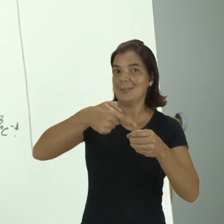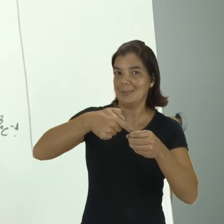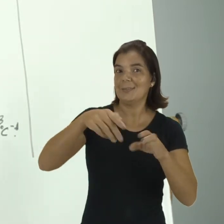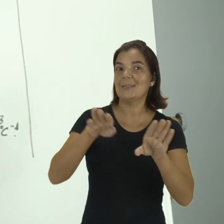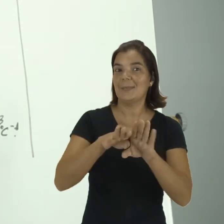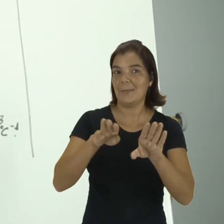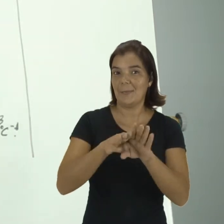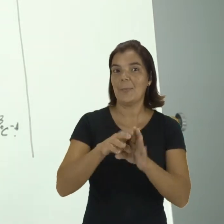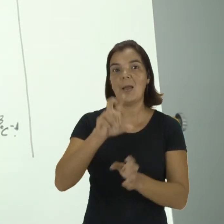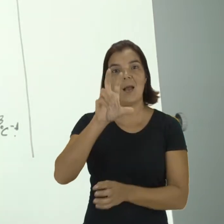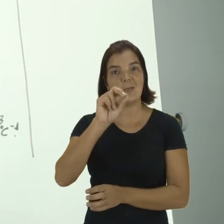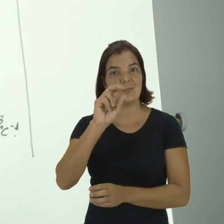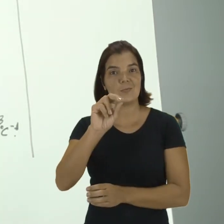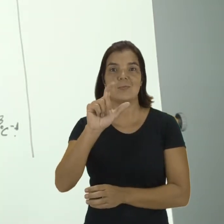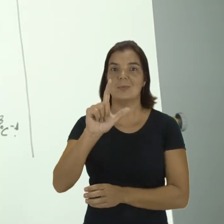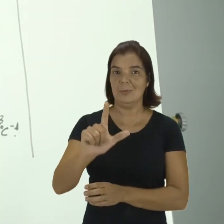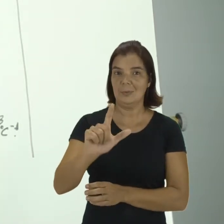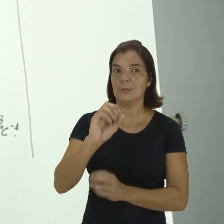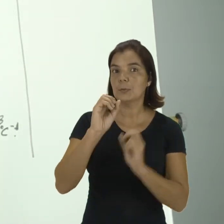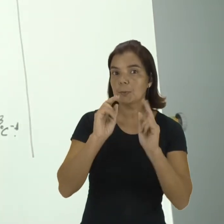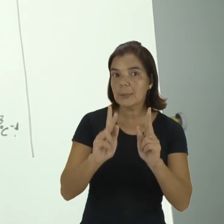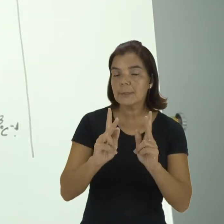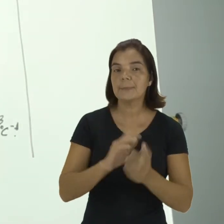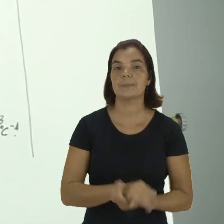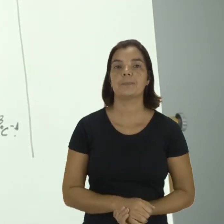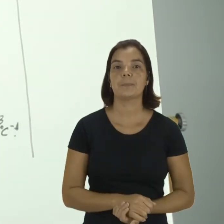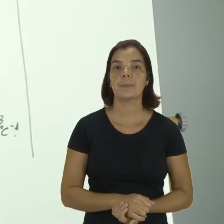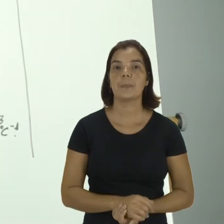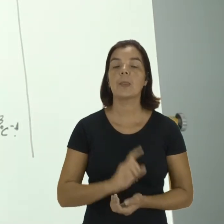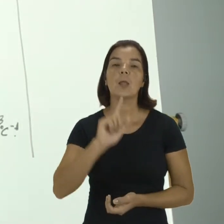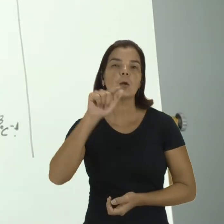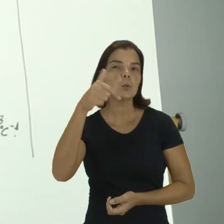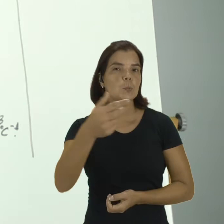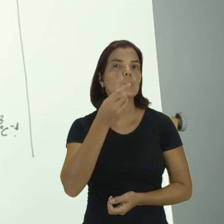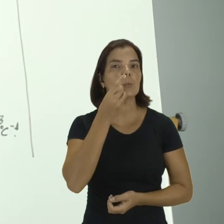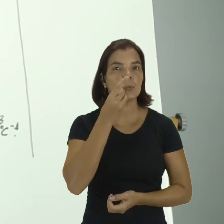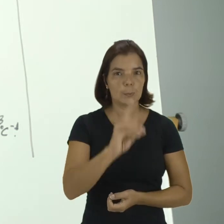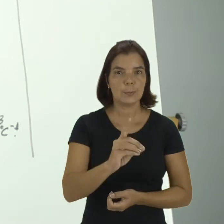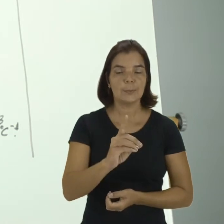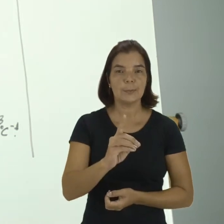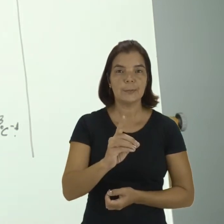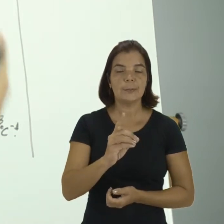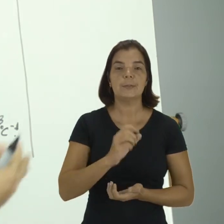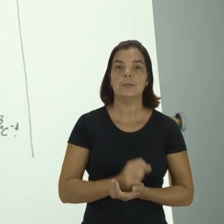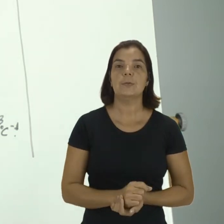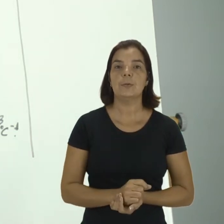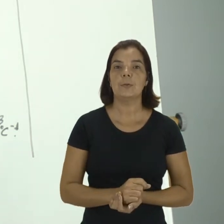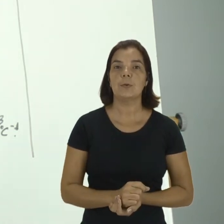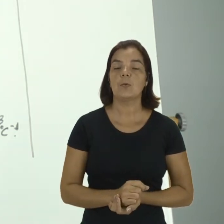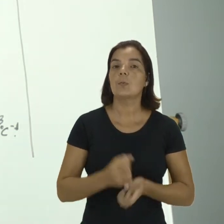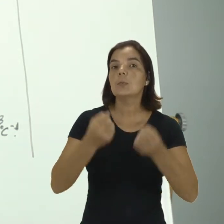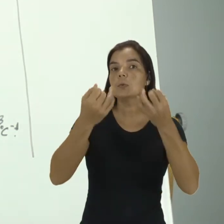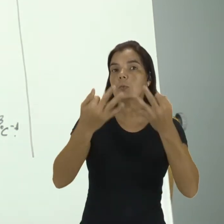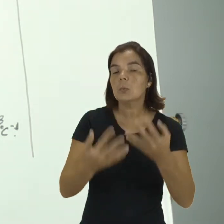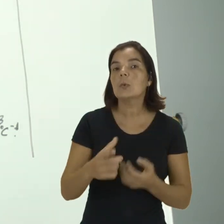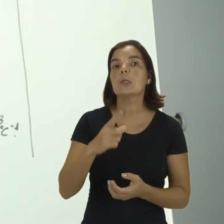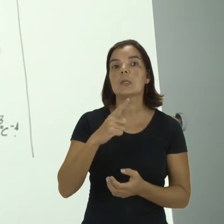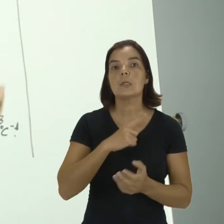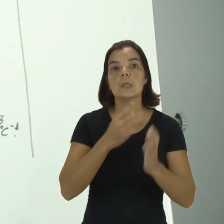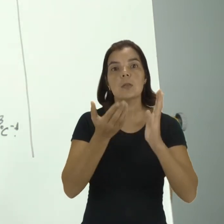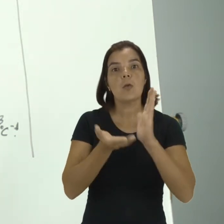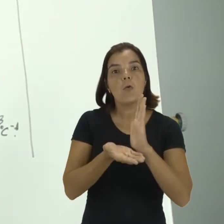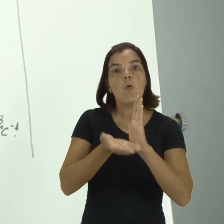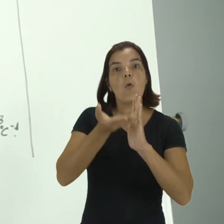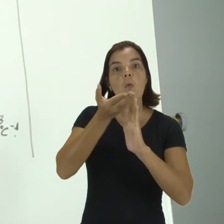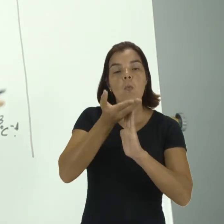também equivale a 50 litros, tá ok? No outro dia, como a questão menciona, houve um aumento